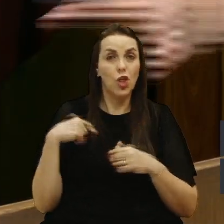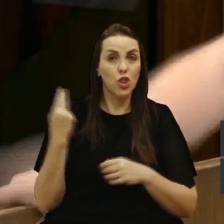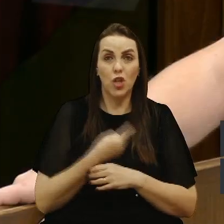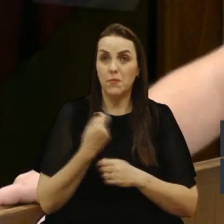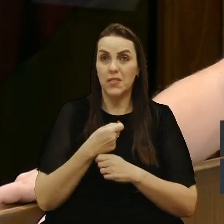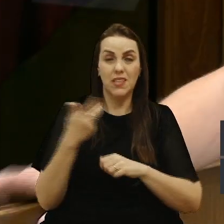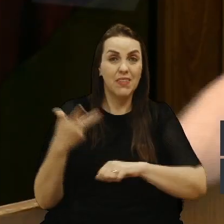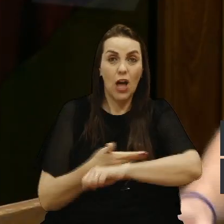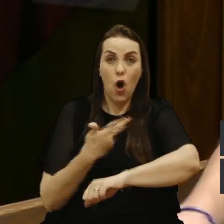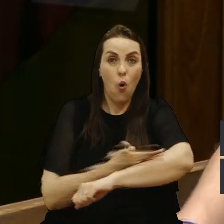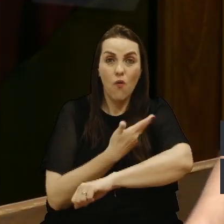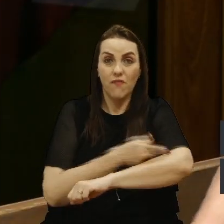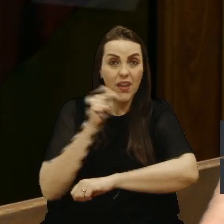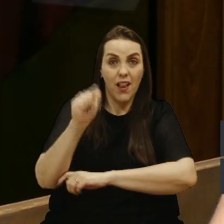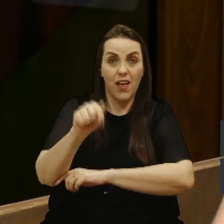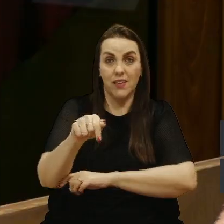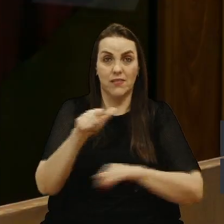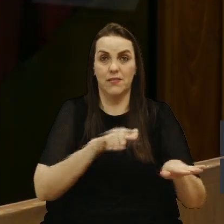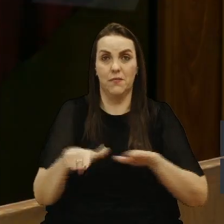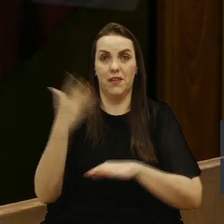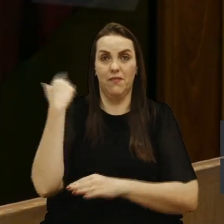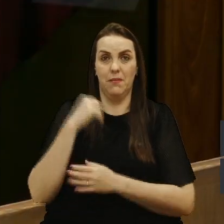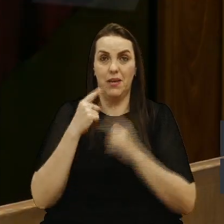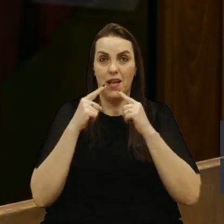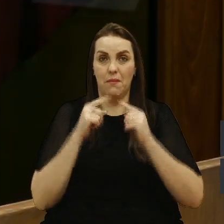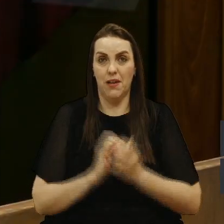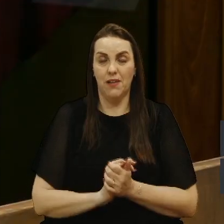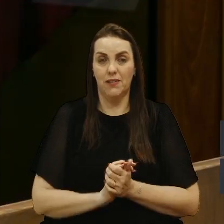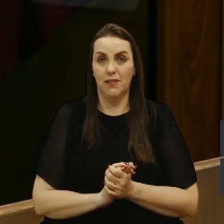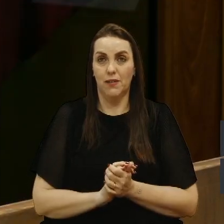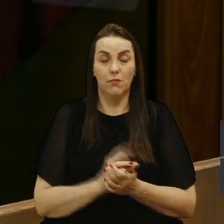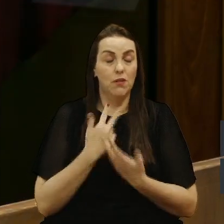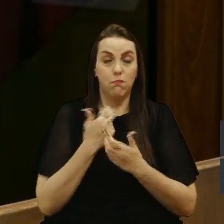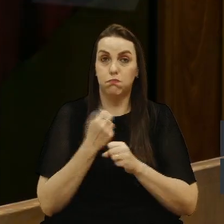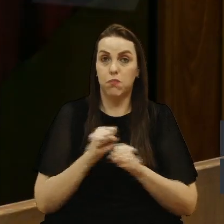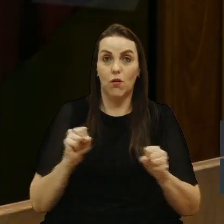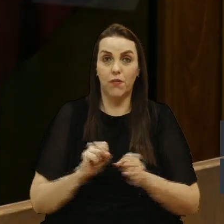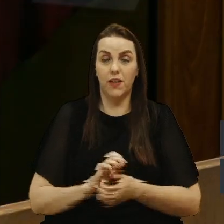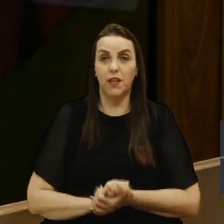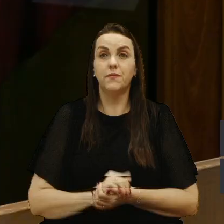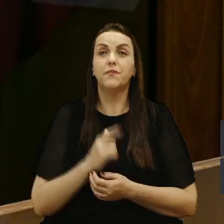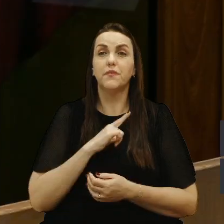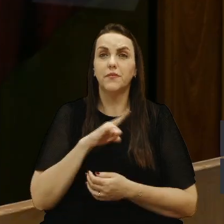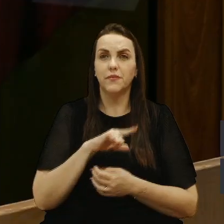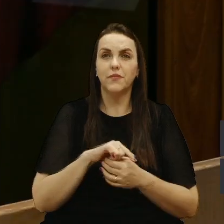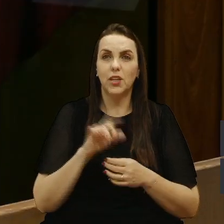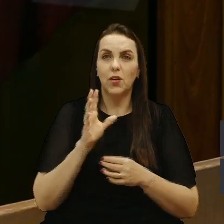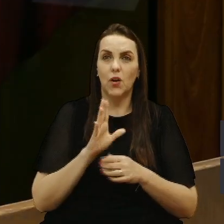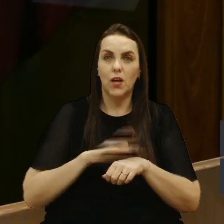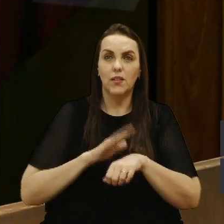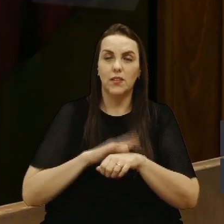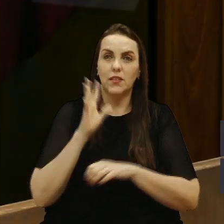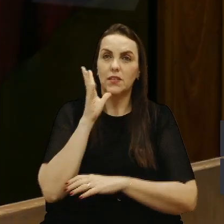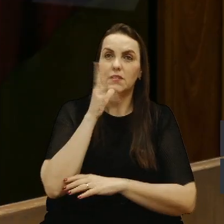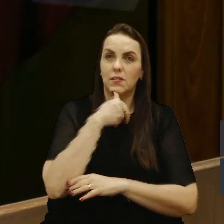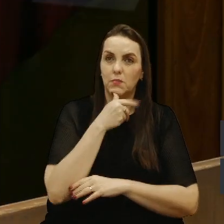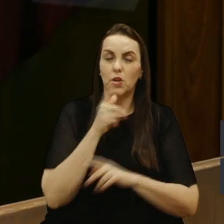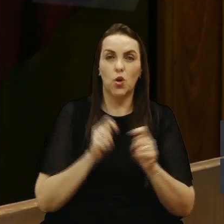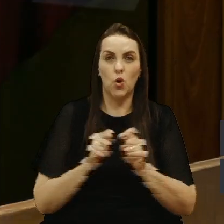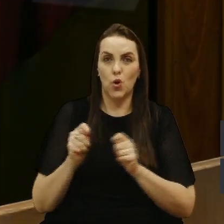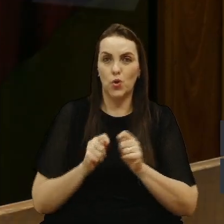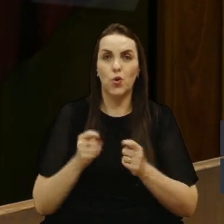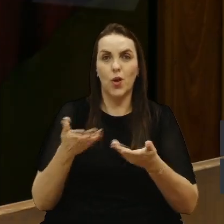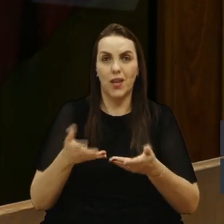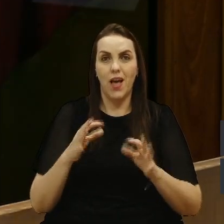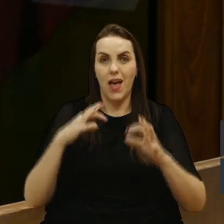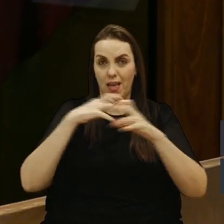ovelha aqui, semana que vem, para reclamar. Porque não é possível. Quanto tempo a gente demorou para ter um controle dos animais na nossa